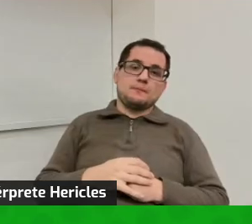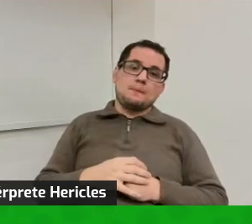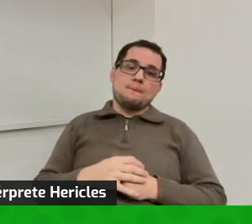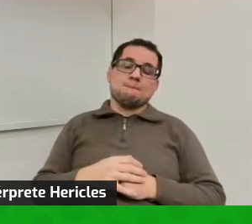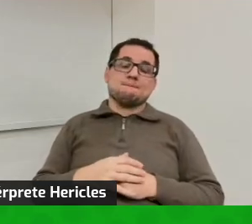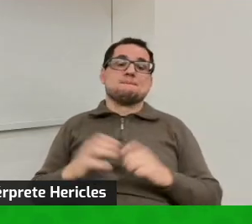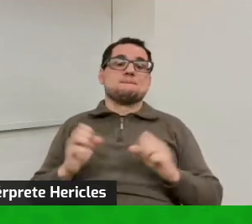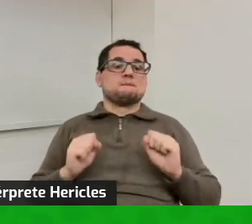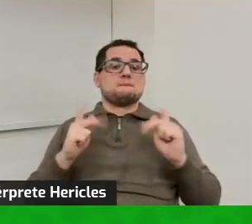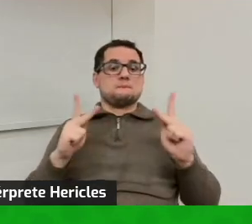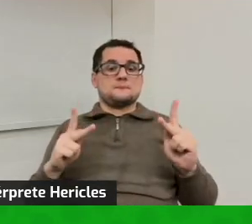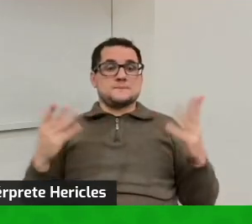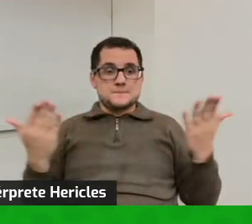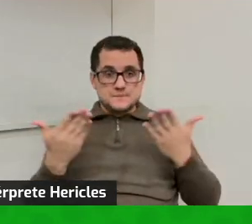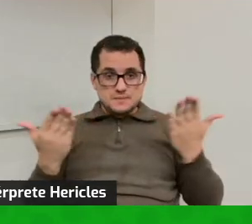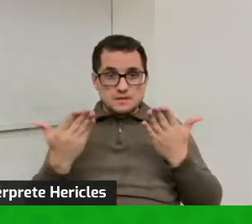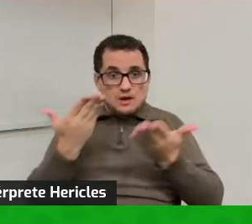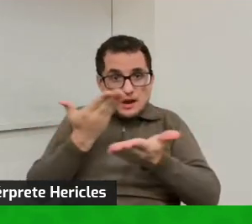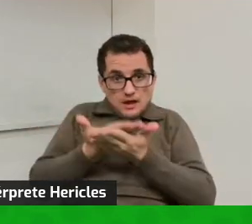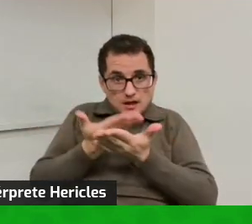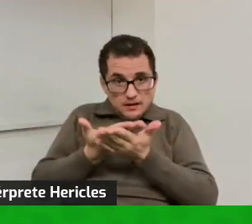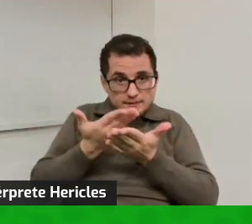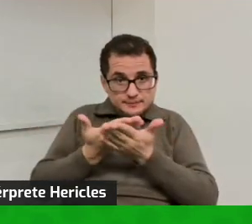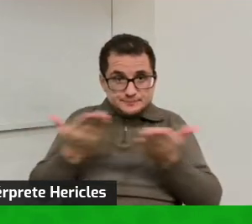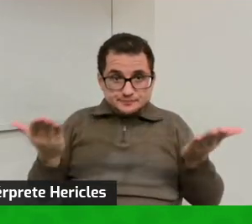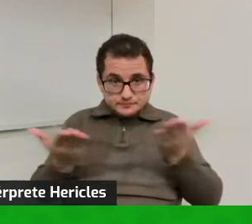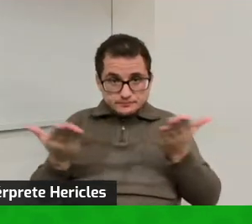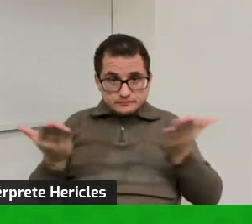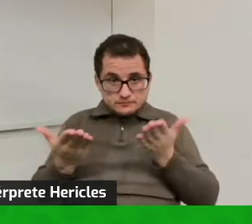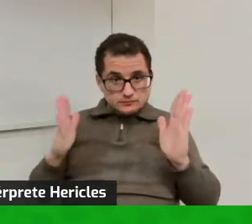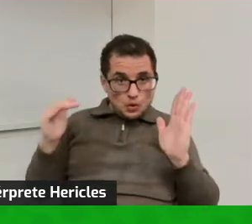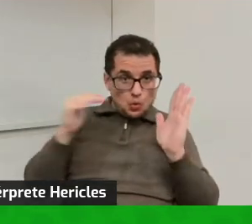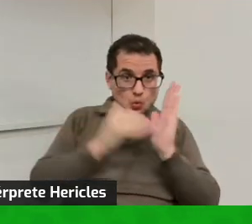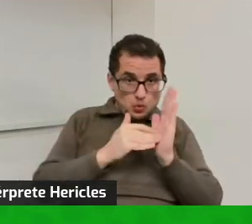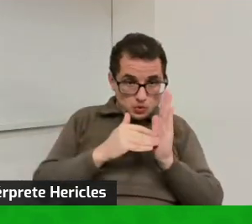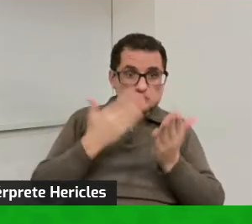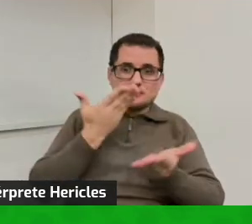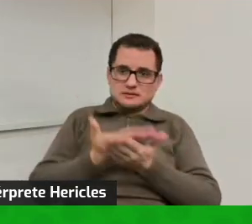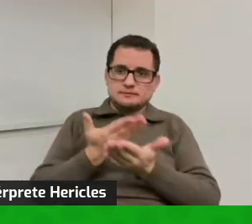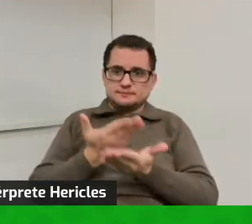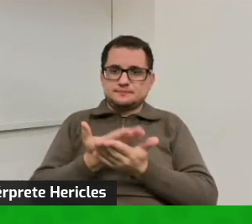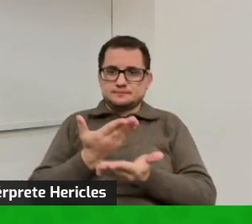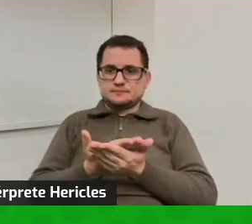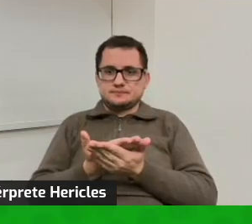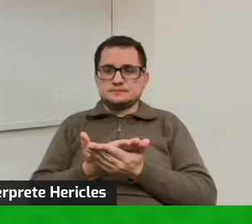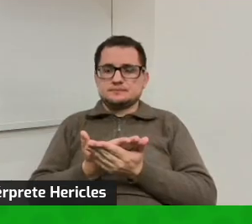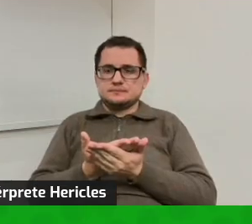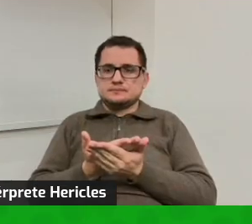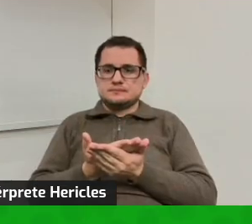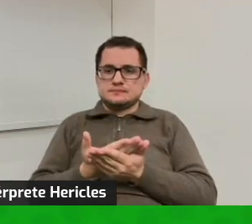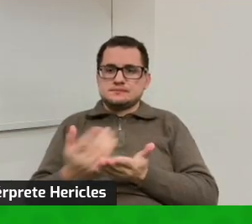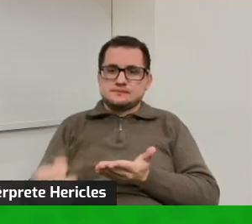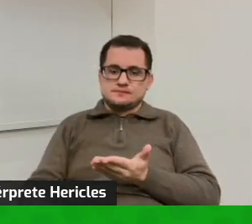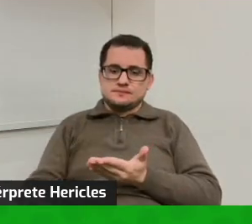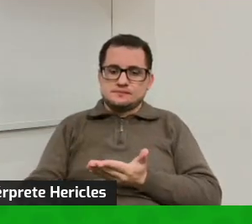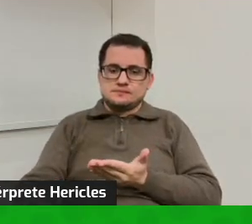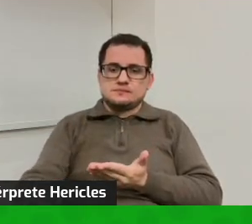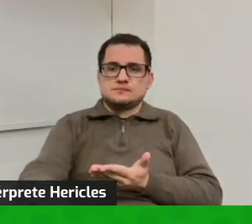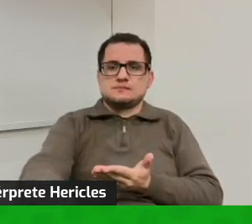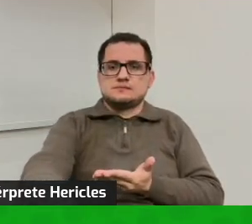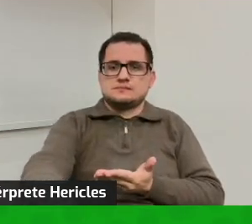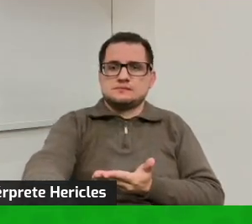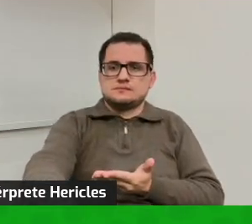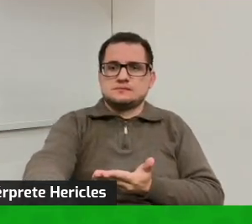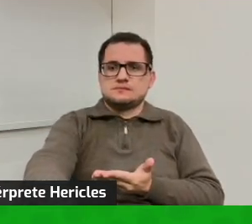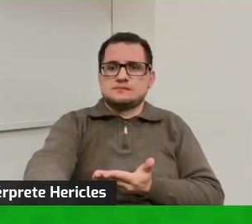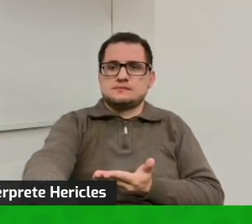Perfeito. Então, agora vamos para a nossa última aula de fato, o nosso conteúdo de fato da aula, que é focado ali principalmente